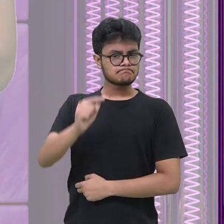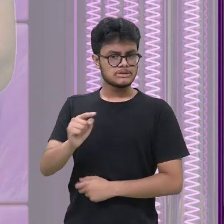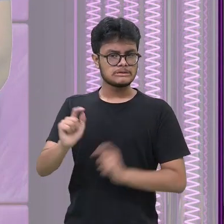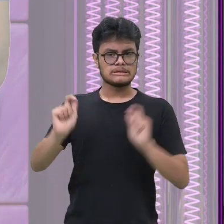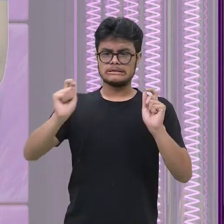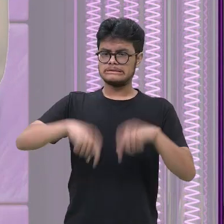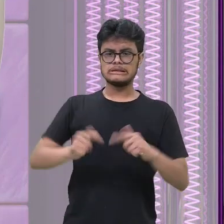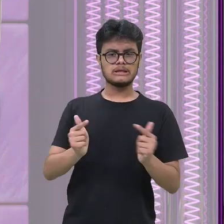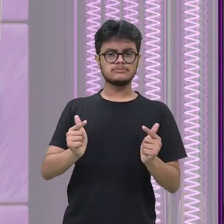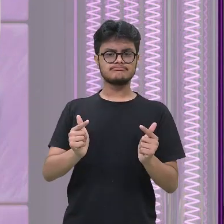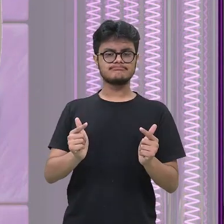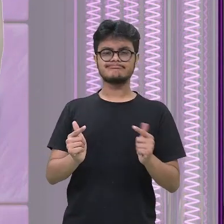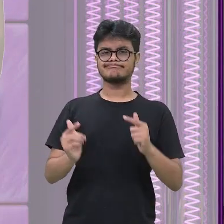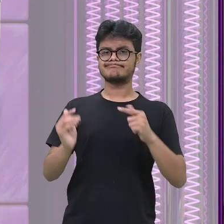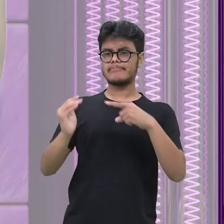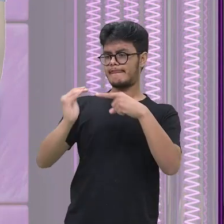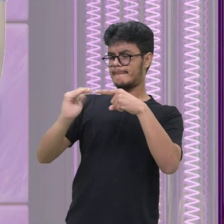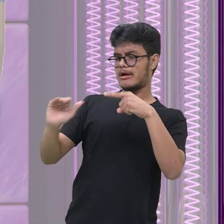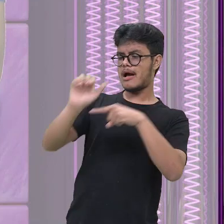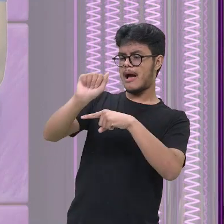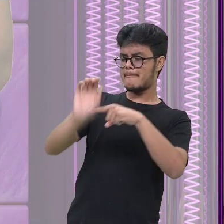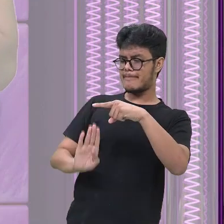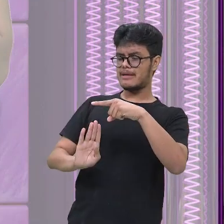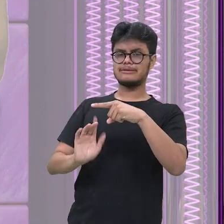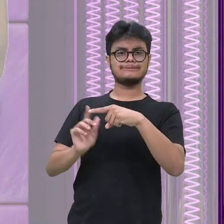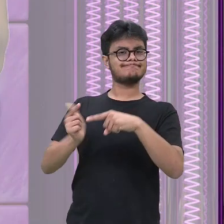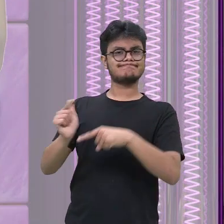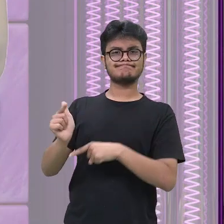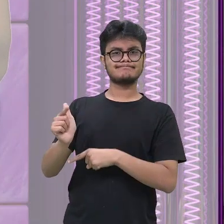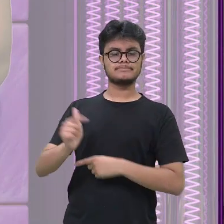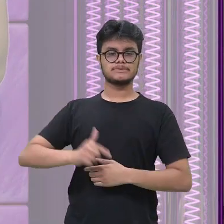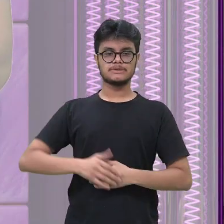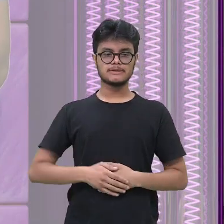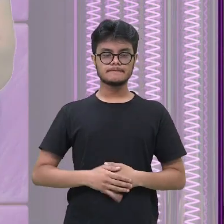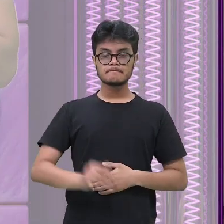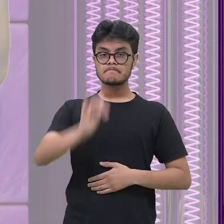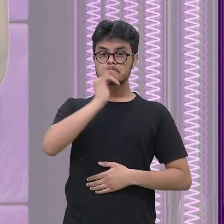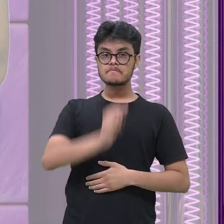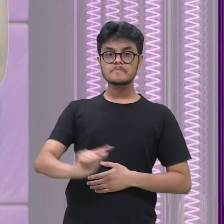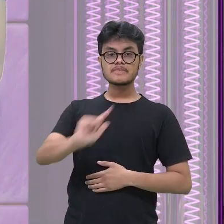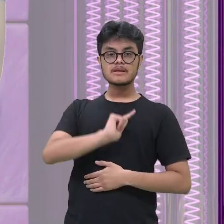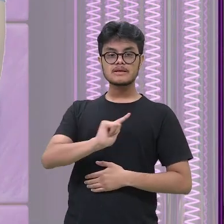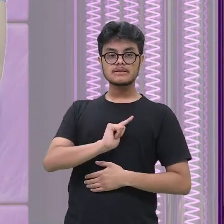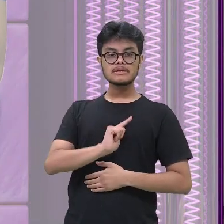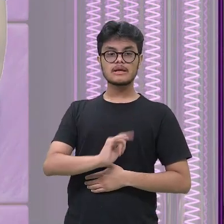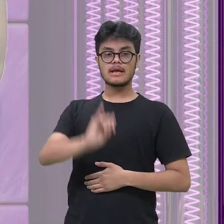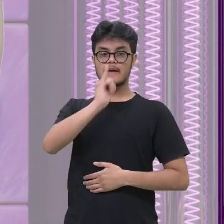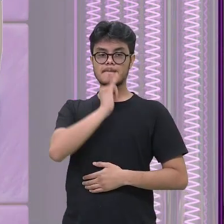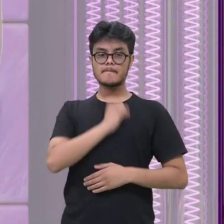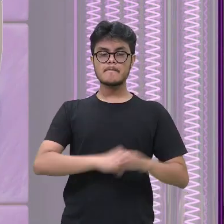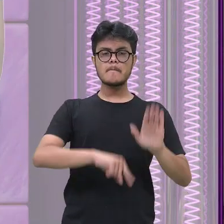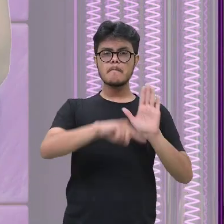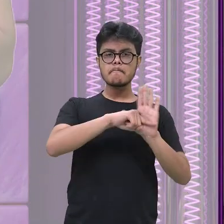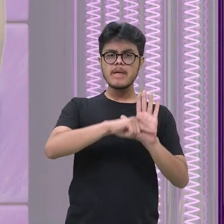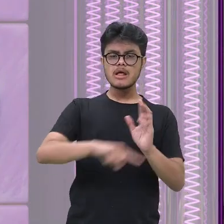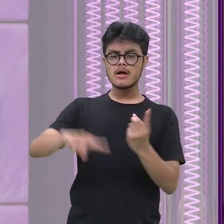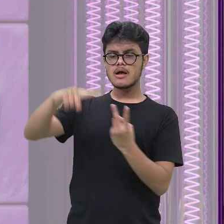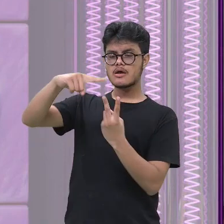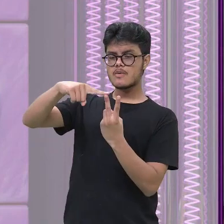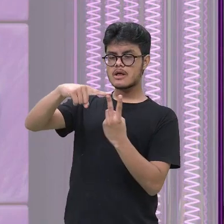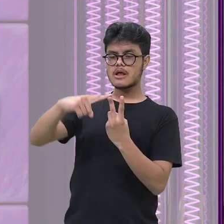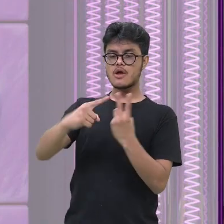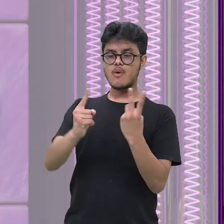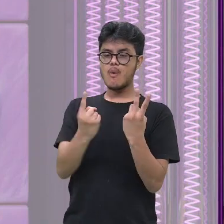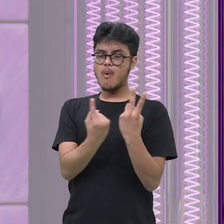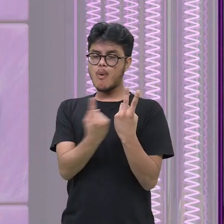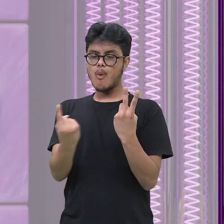né, uma fração. É uma fração. Por exemplo, a gente tem ali, ó, menos raiz quadrada de 11. Lembrando que